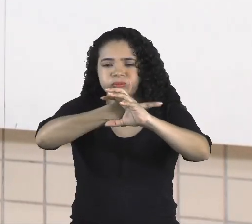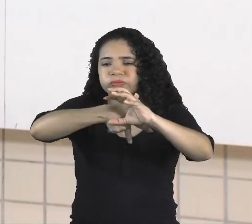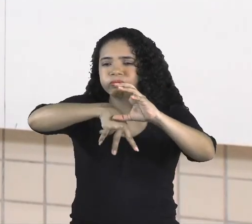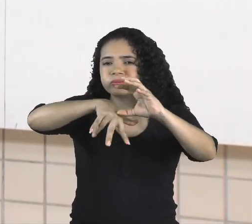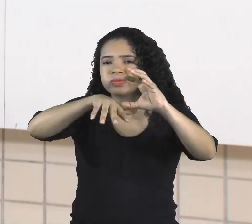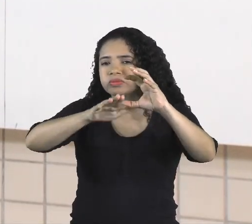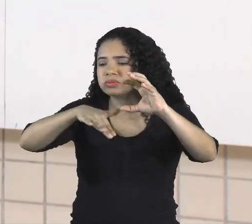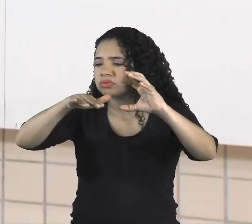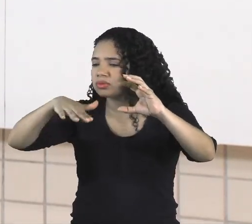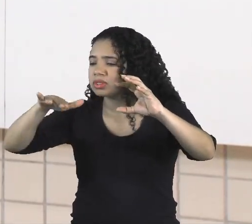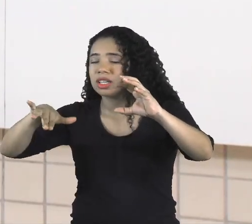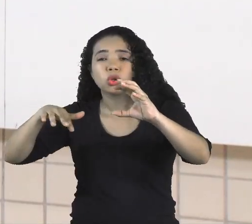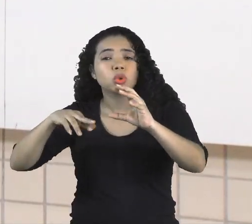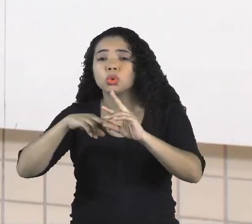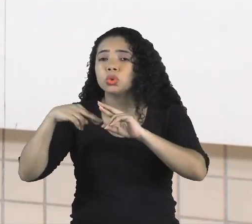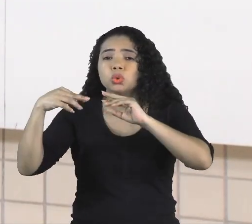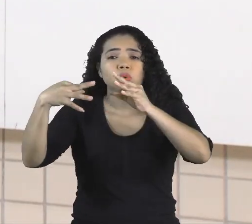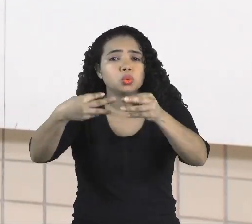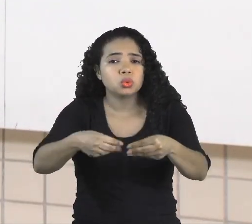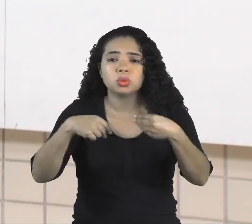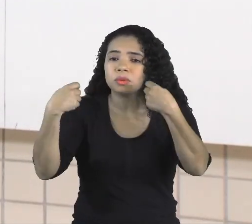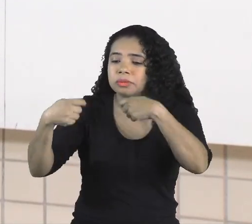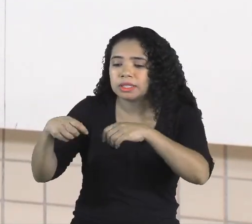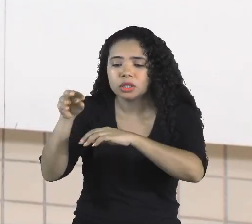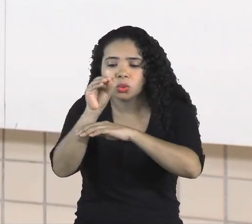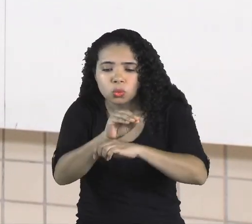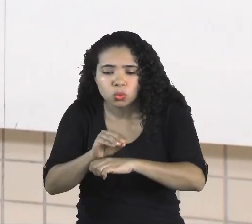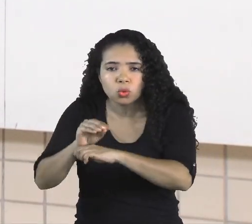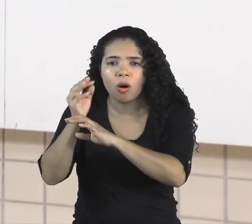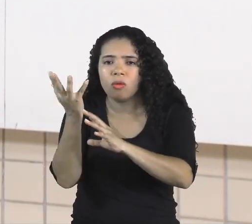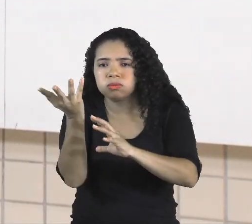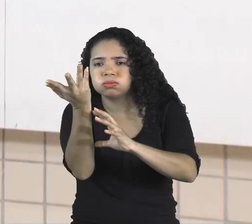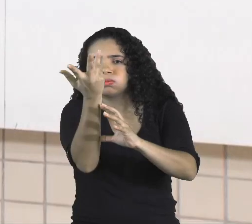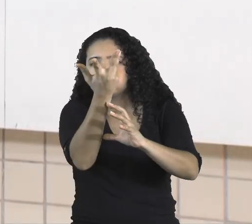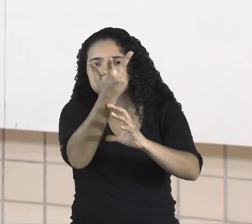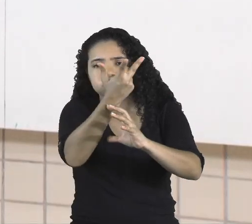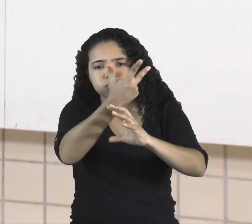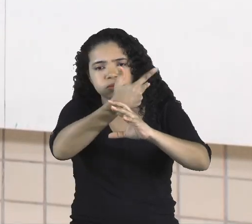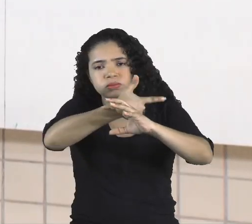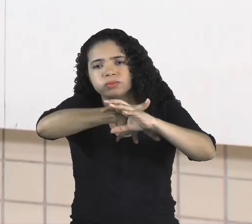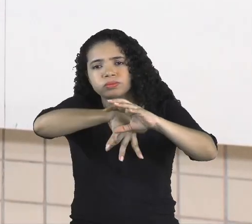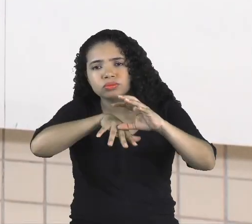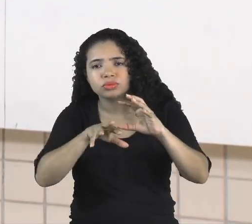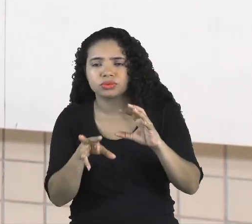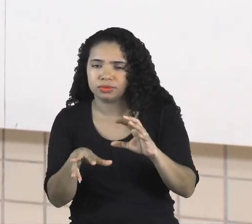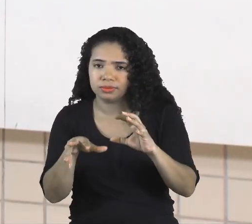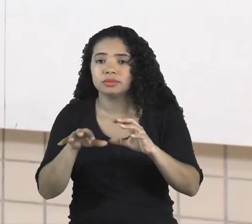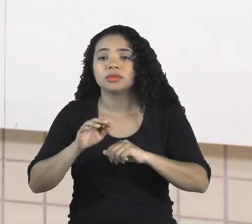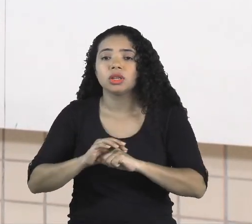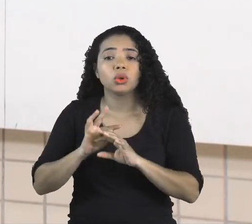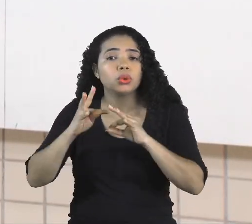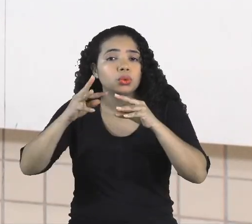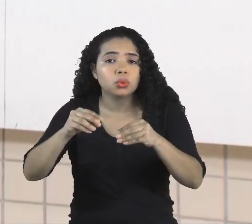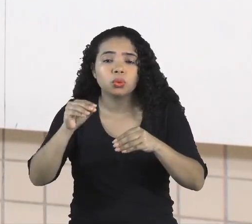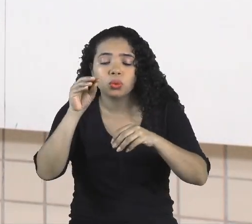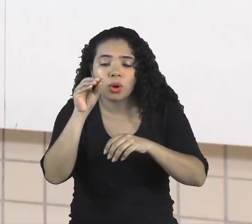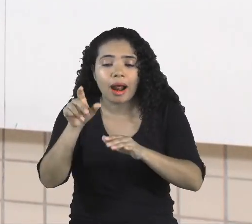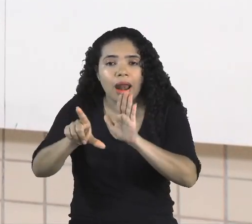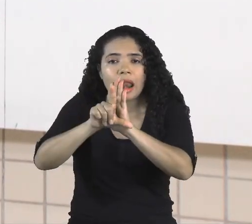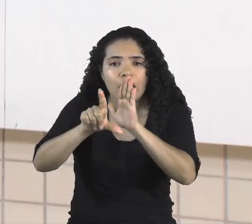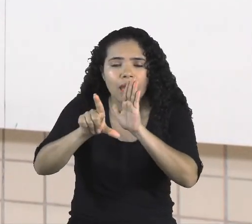demais formas de vida. Então, foi criada essas unidades de conservação, essa lei que preserva,